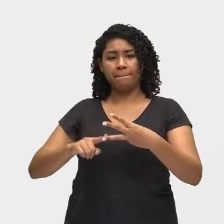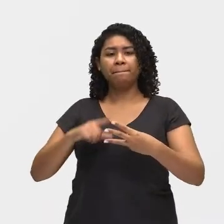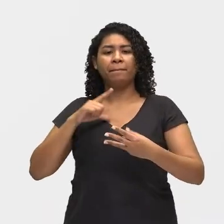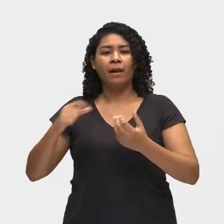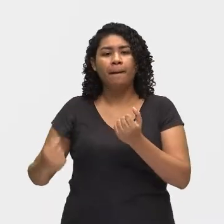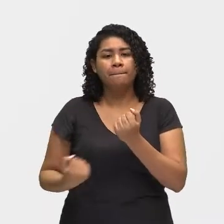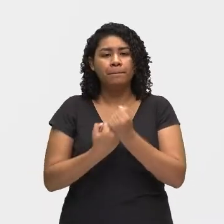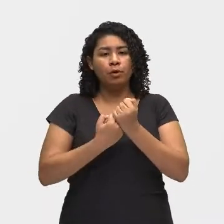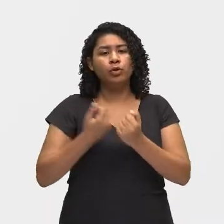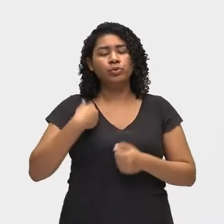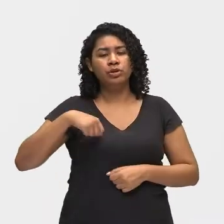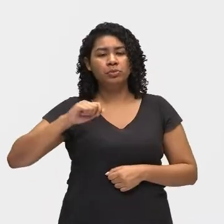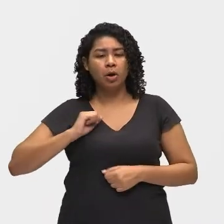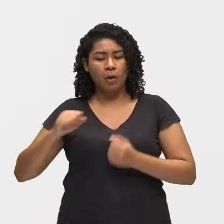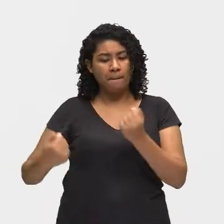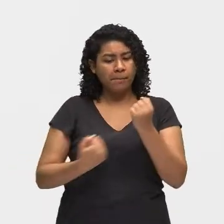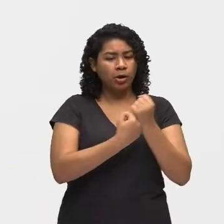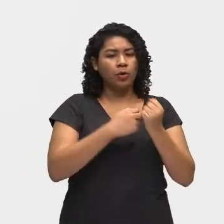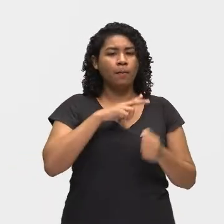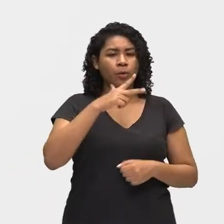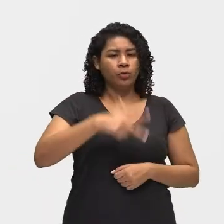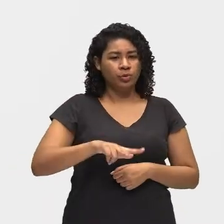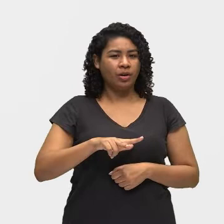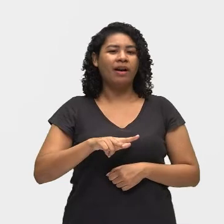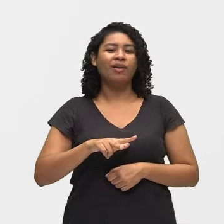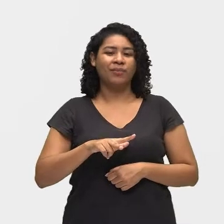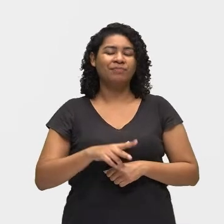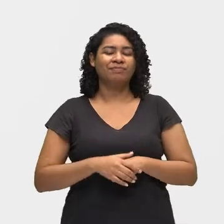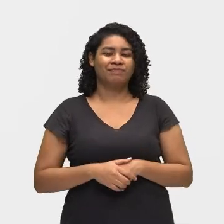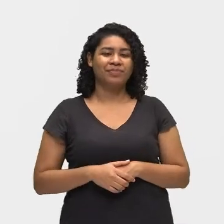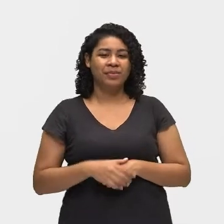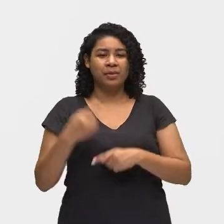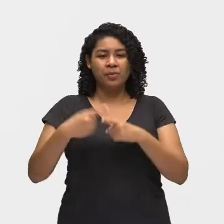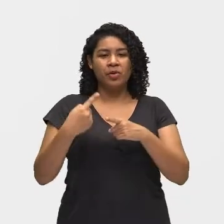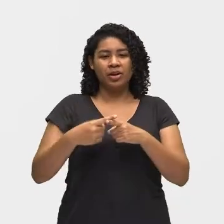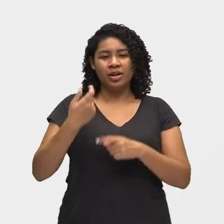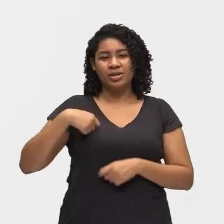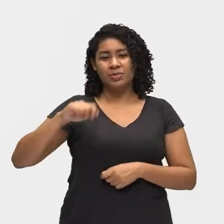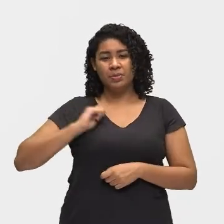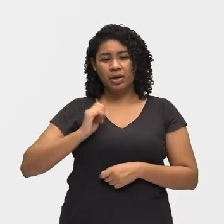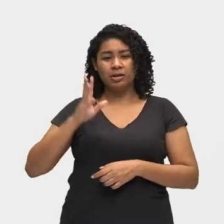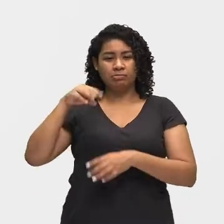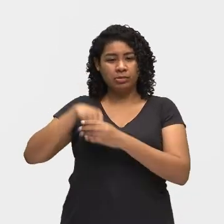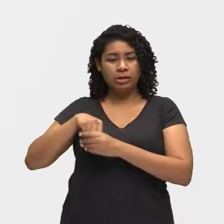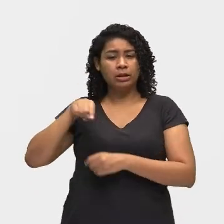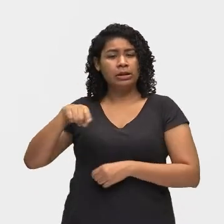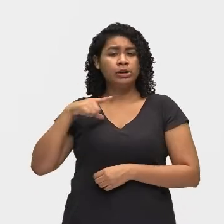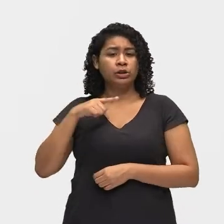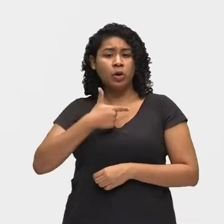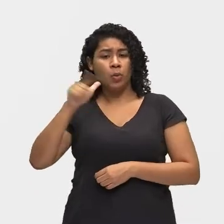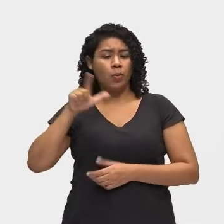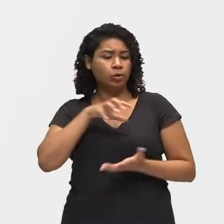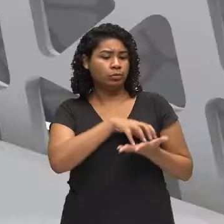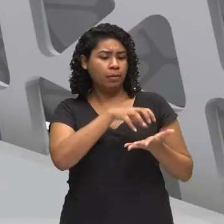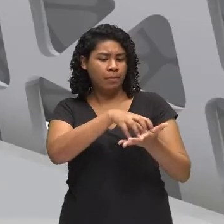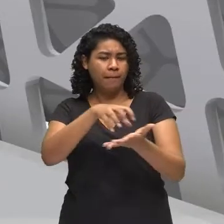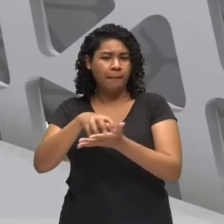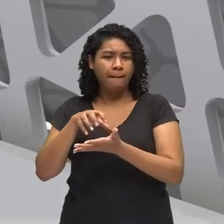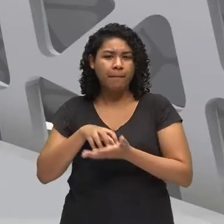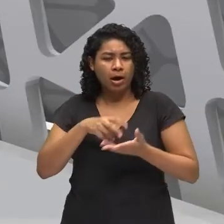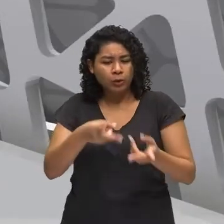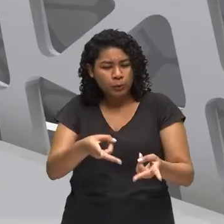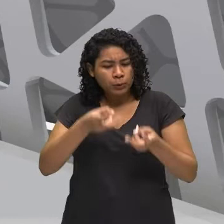espanhol para Portugal defender e ocupar o território. Já que a Espanha estava ocupada com as suas outras possessões que tinham prata, e aqui